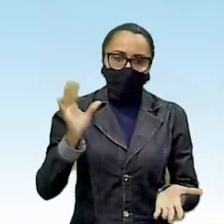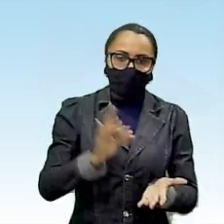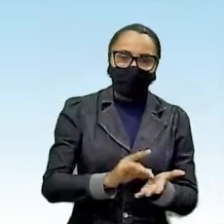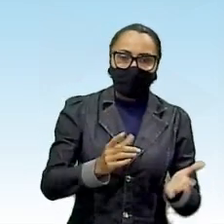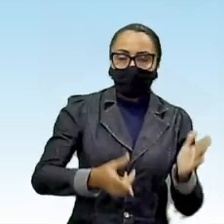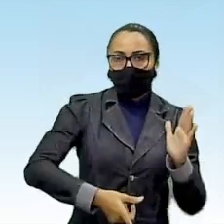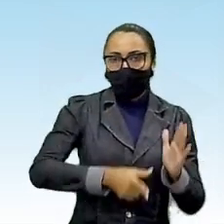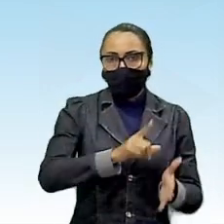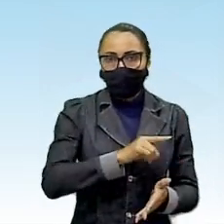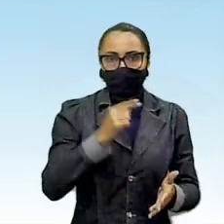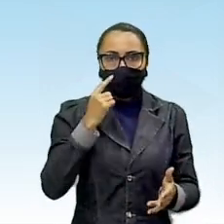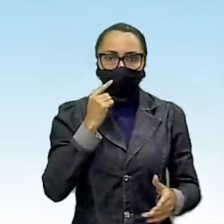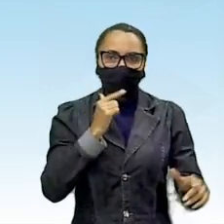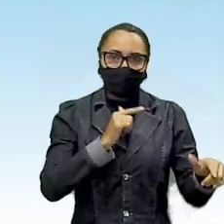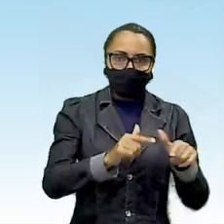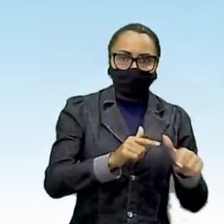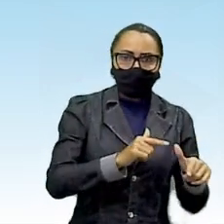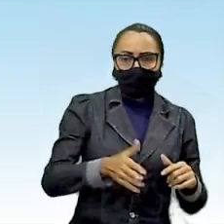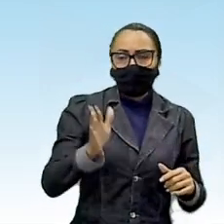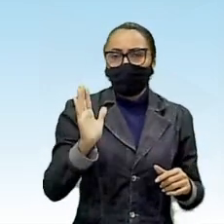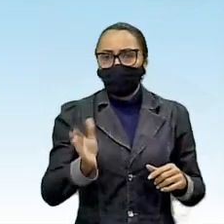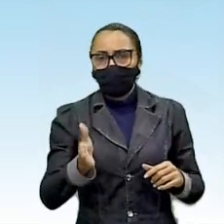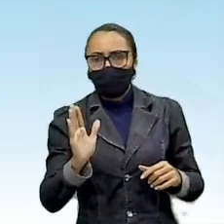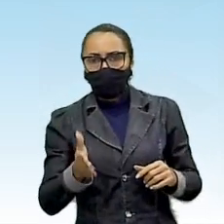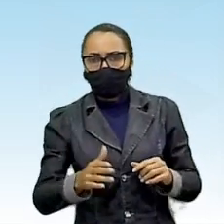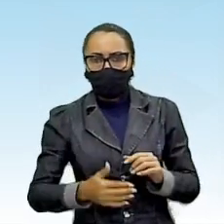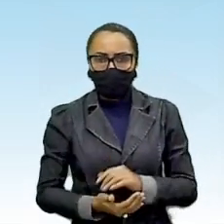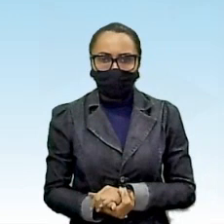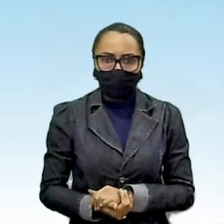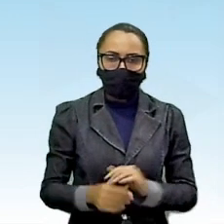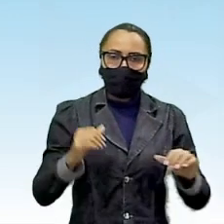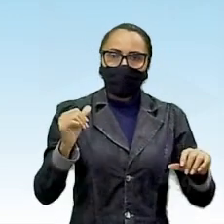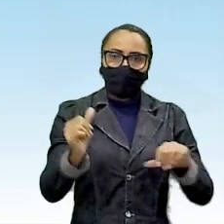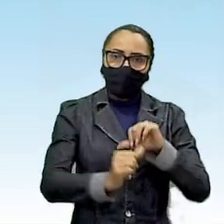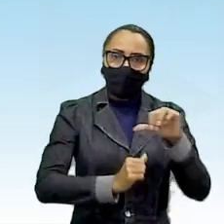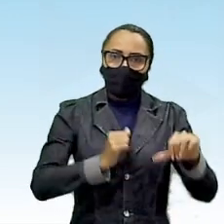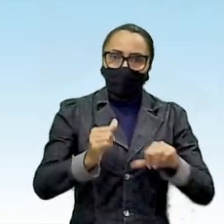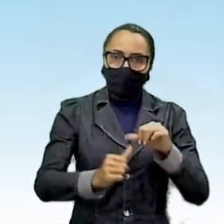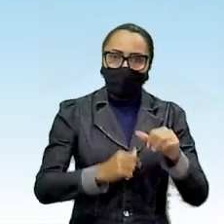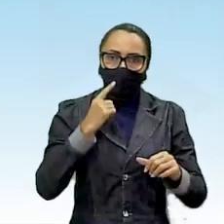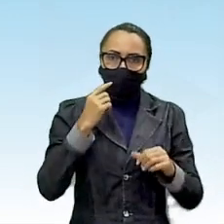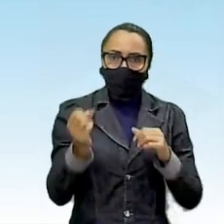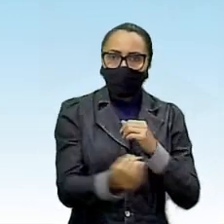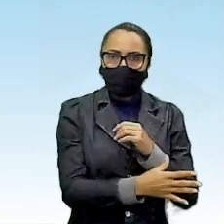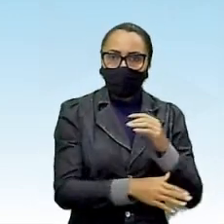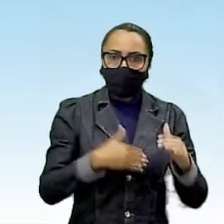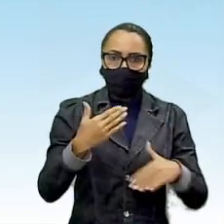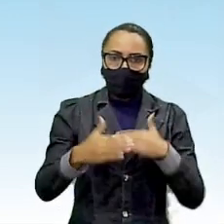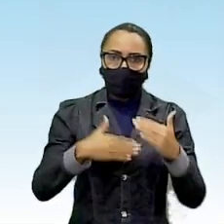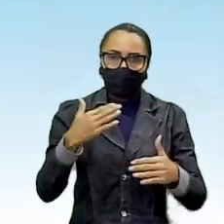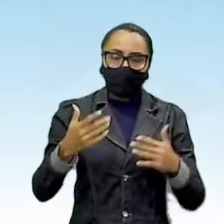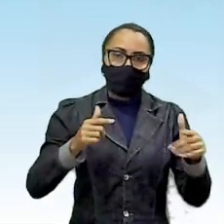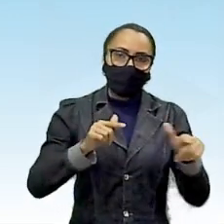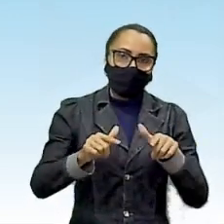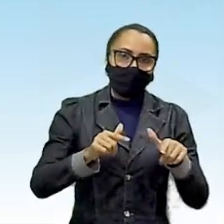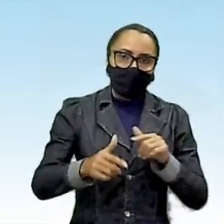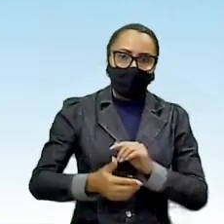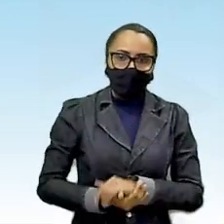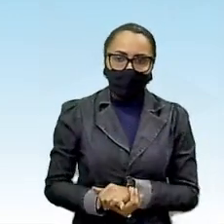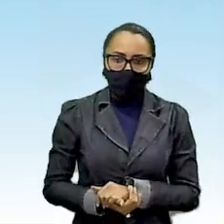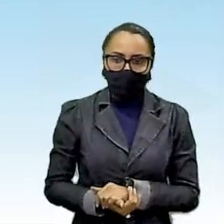antes, nas atividades já existentes, e em mudanças e novos processos de trabalho.